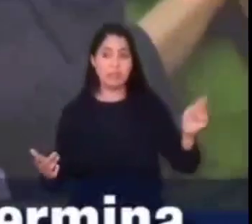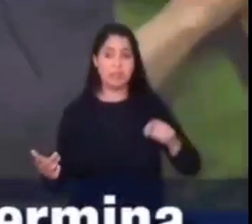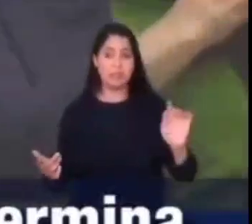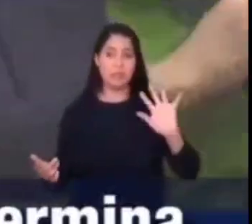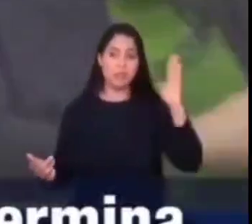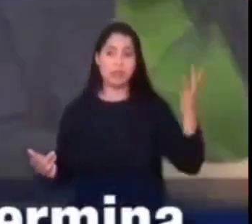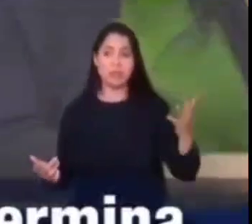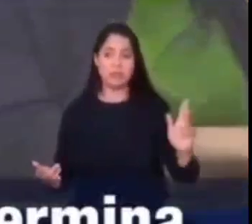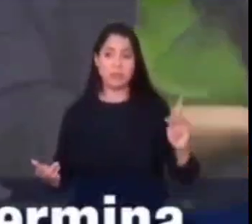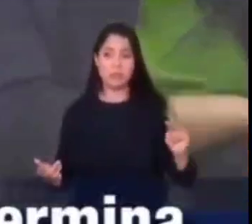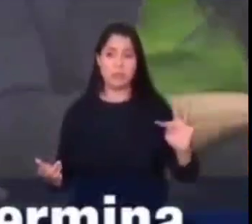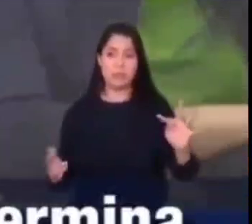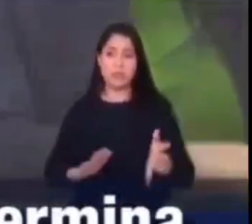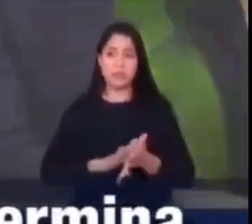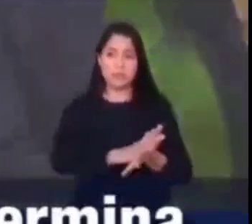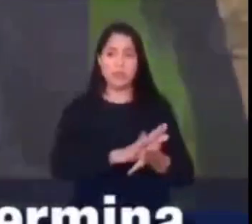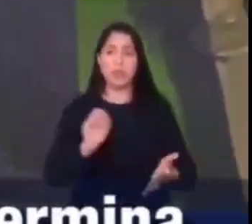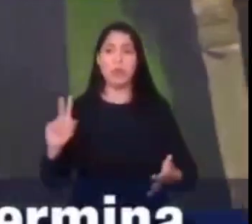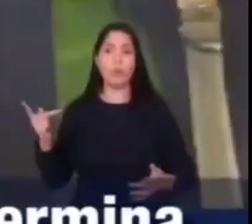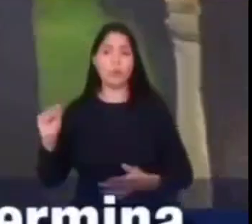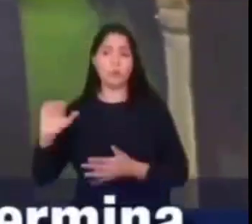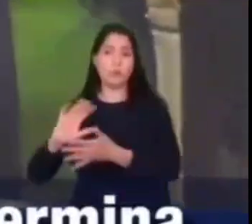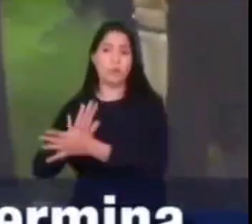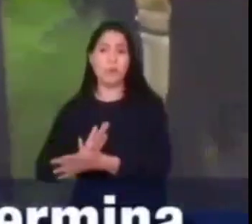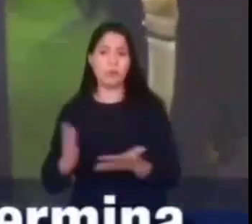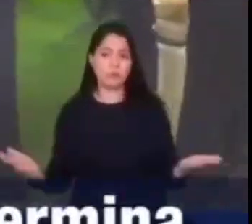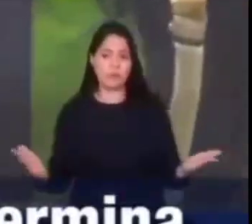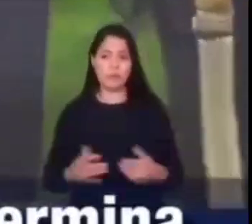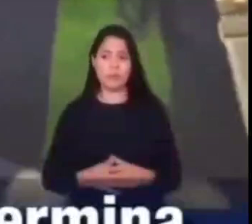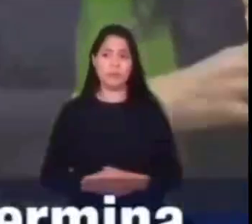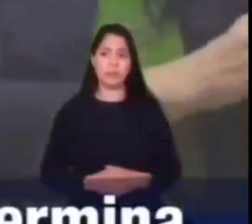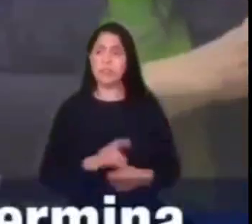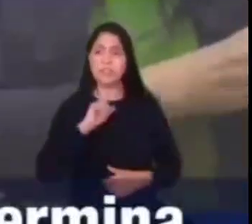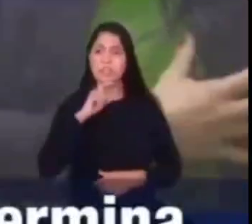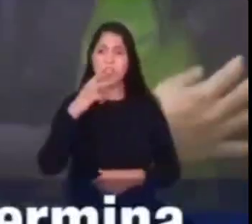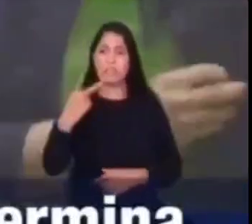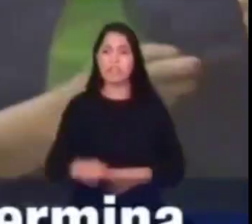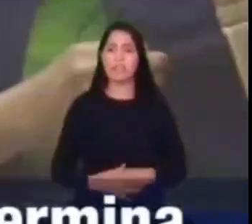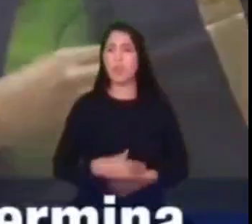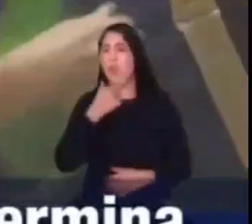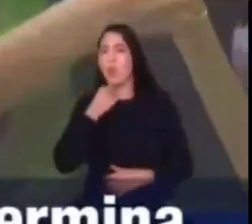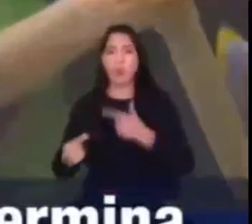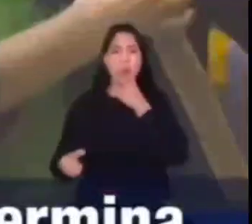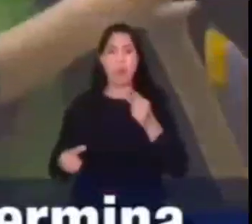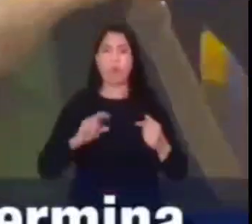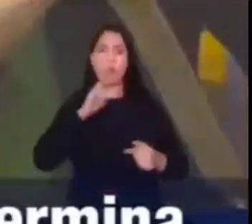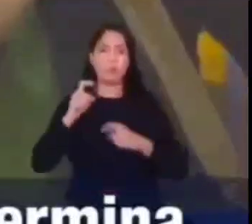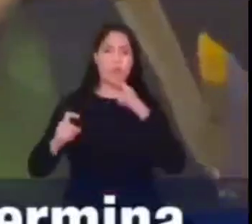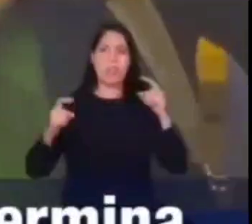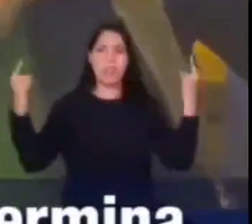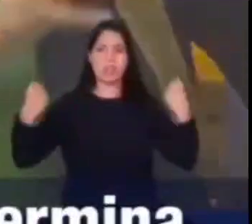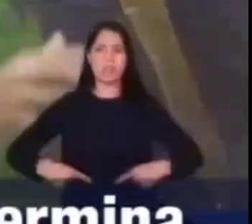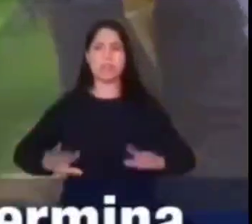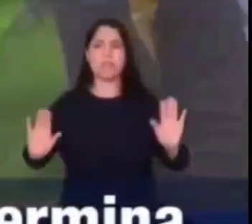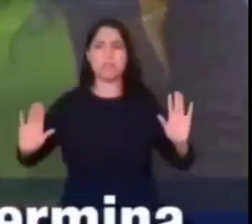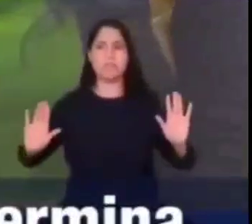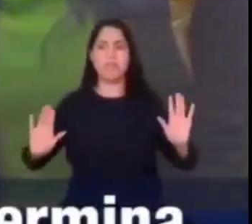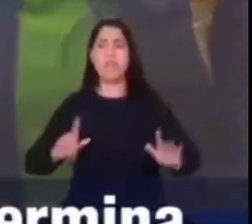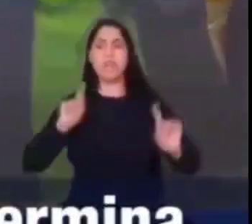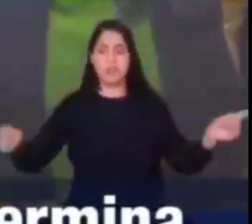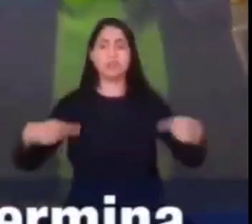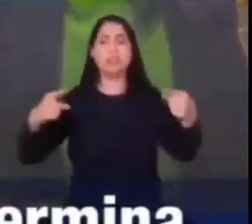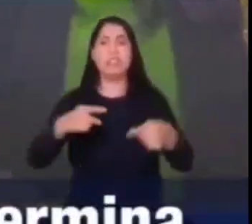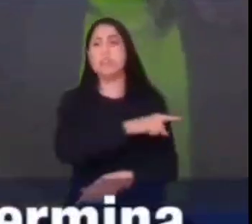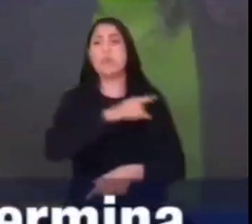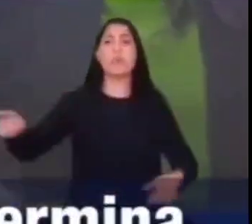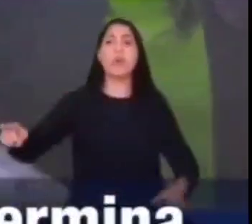ou heterofobia. Então aqui eu respeito, ninguém aqui é mais homem que ninguém. Eu lanço um desafio a qualquer deputado do